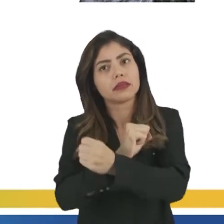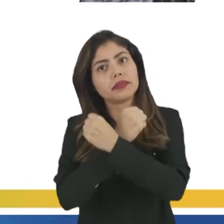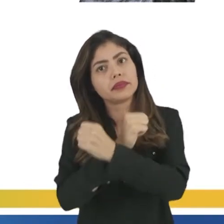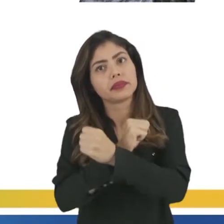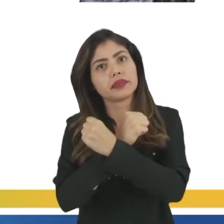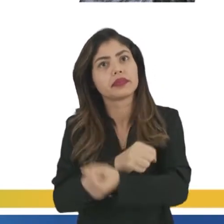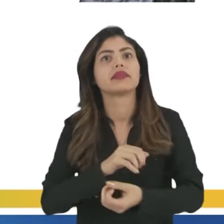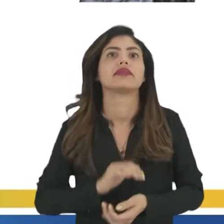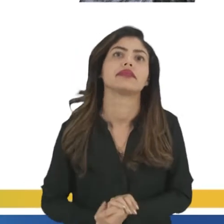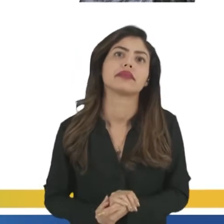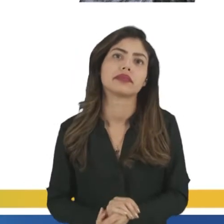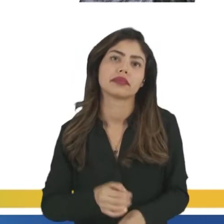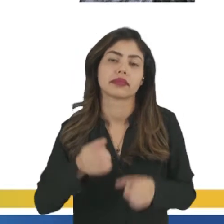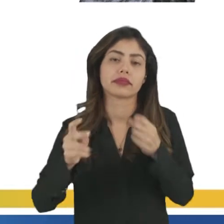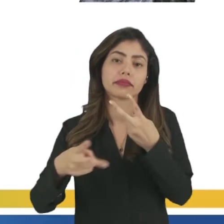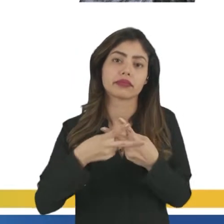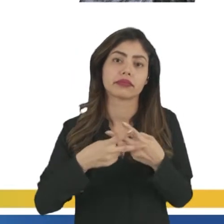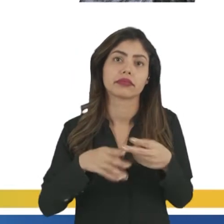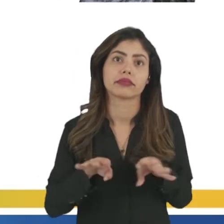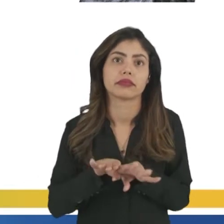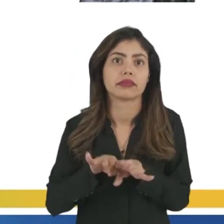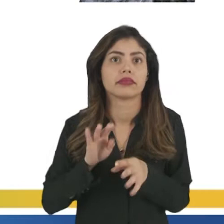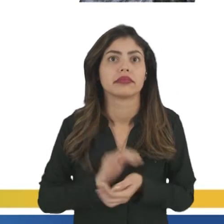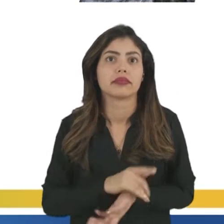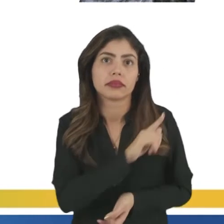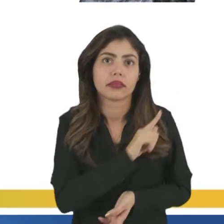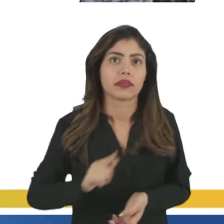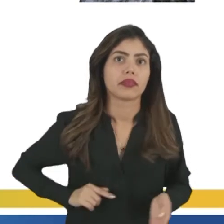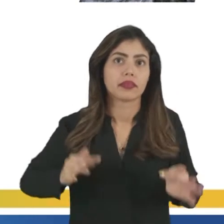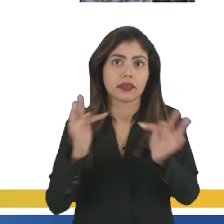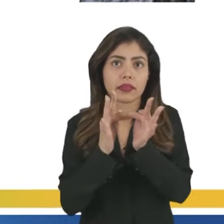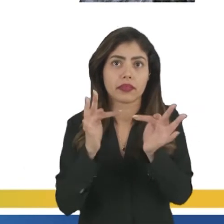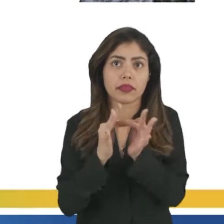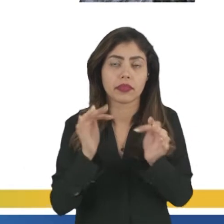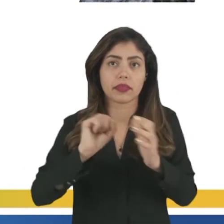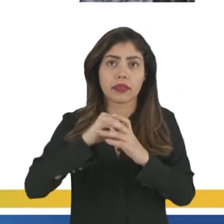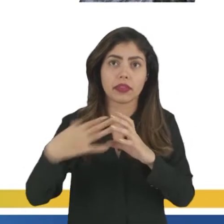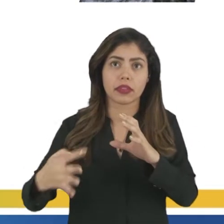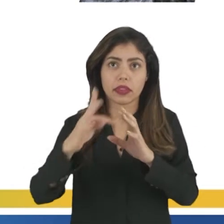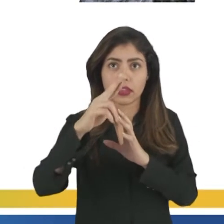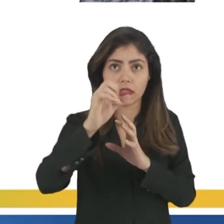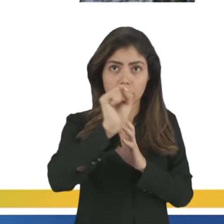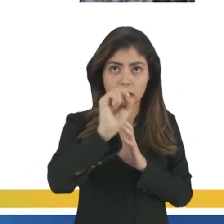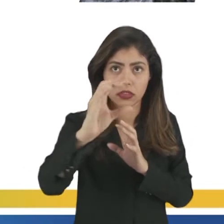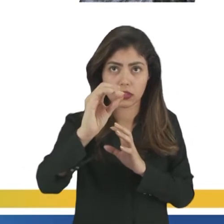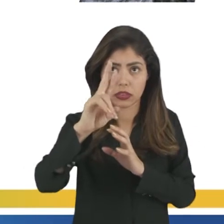tinham os escravos, né? E prisioneiros. O governo fenício era caracterizado pela